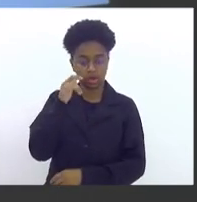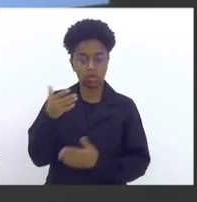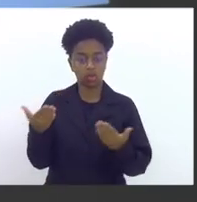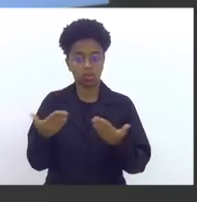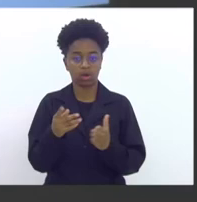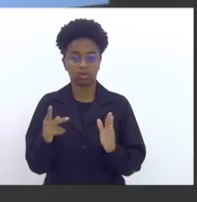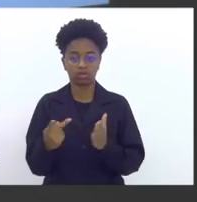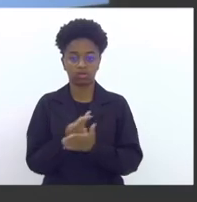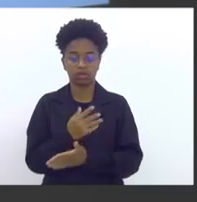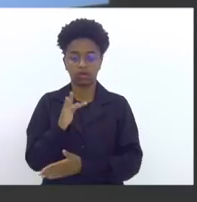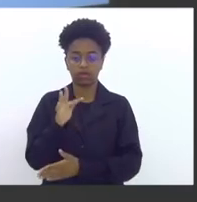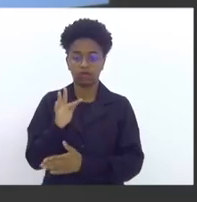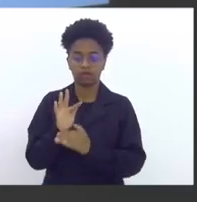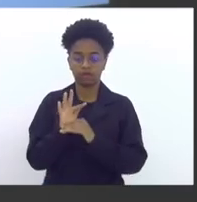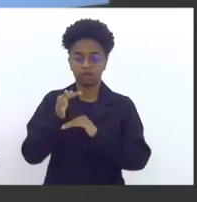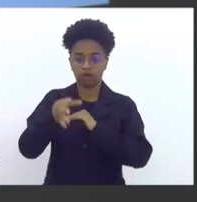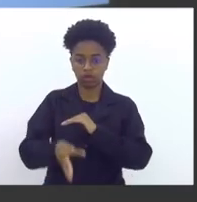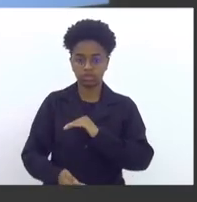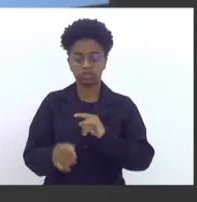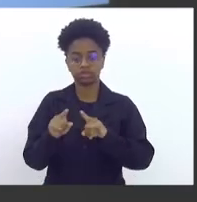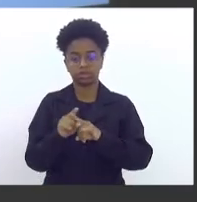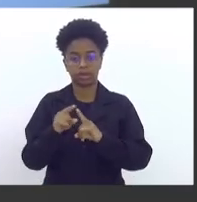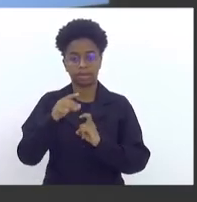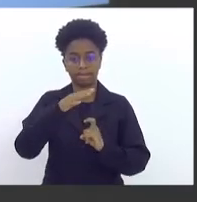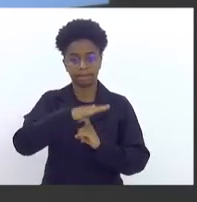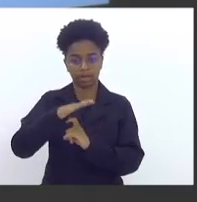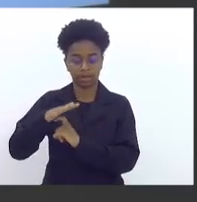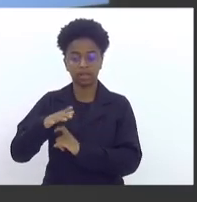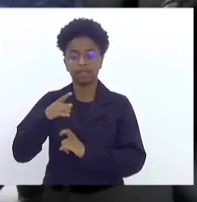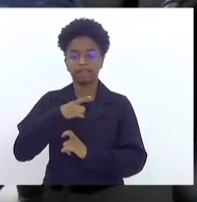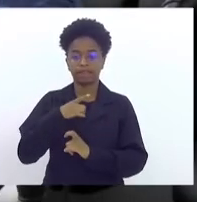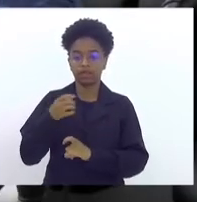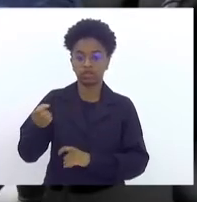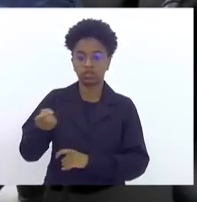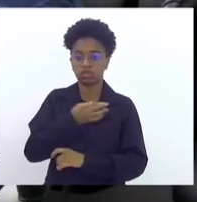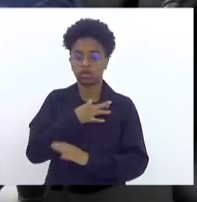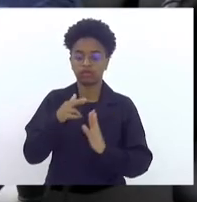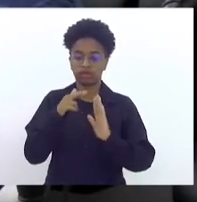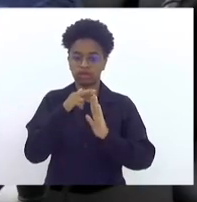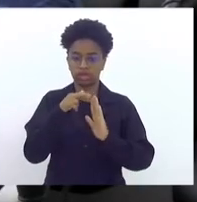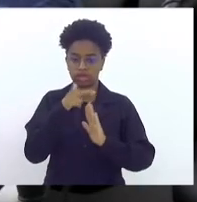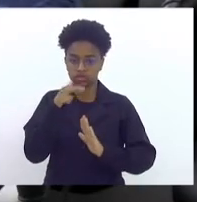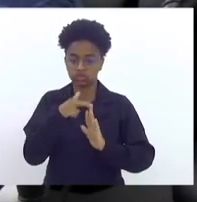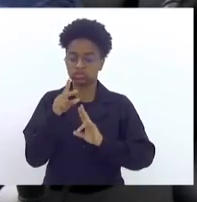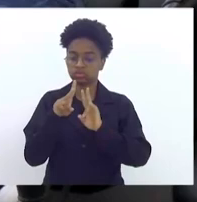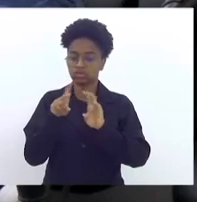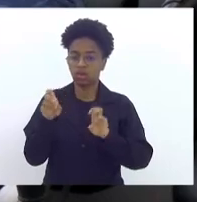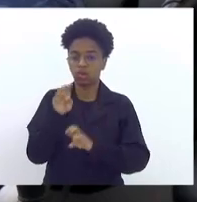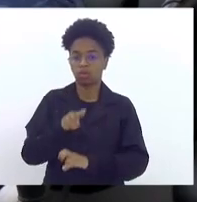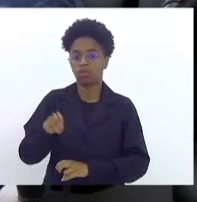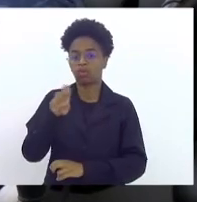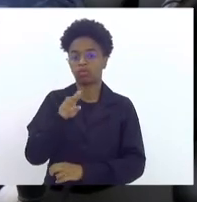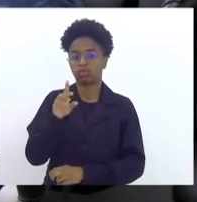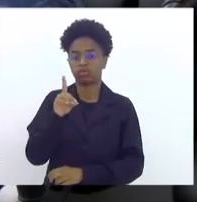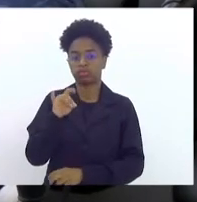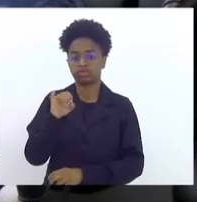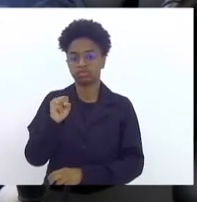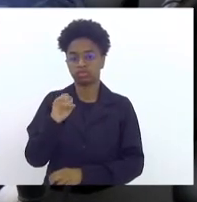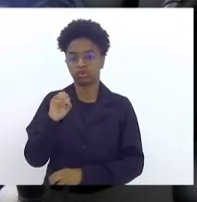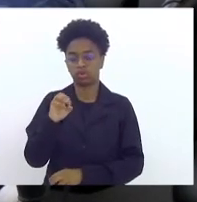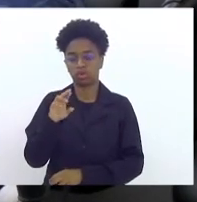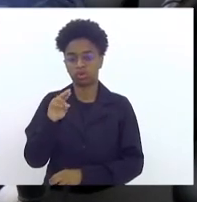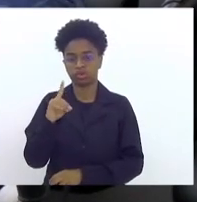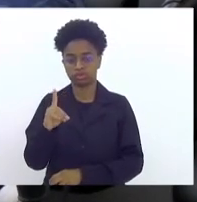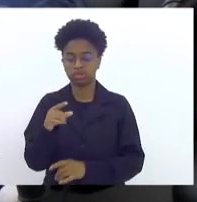uma nova operação na relação ao uso dessa plataforma de games é 1700 imagens de